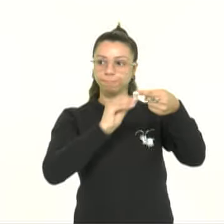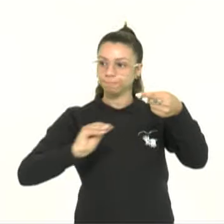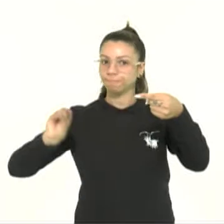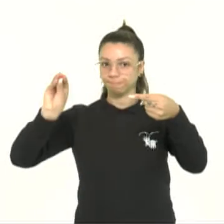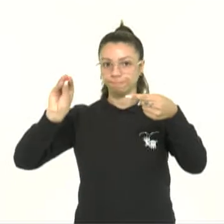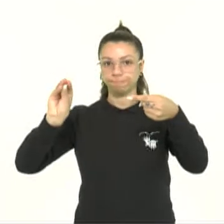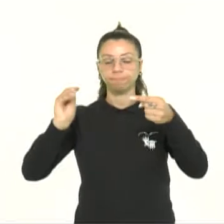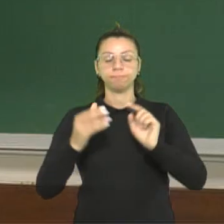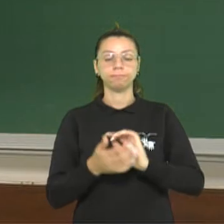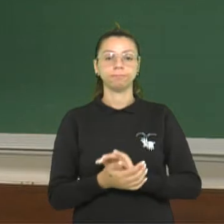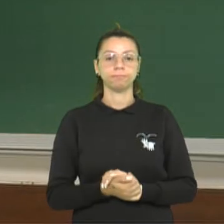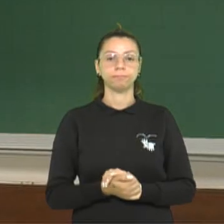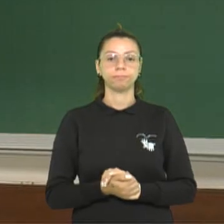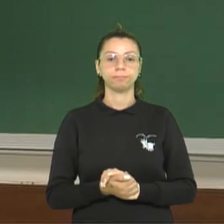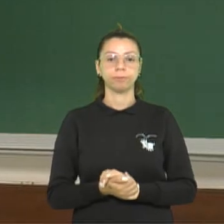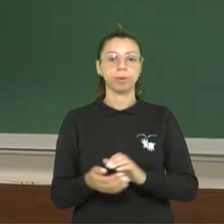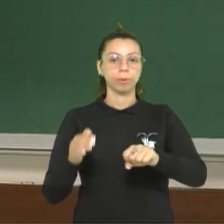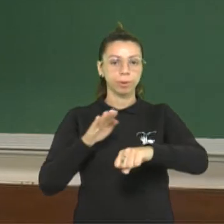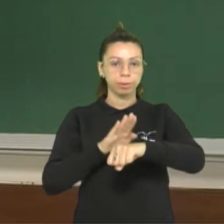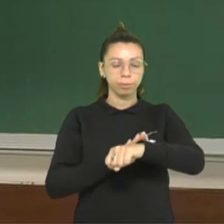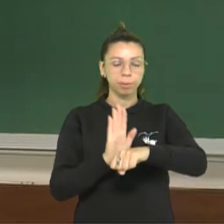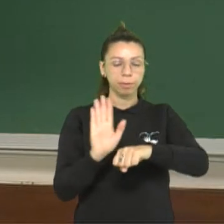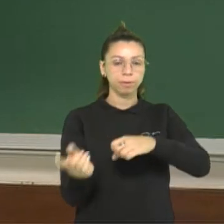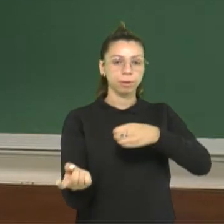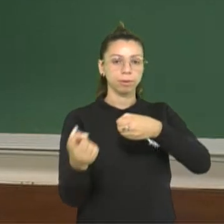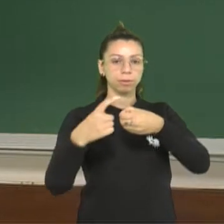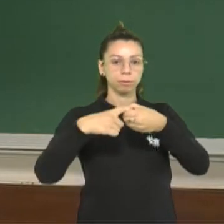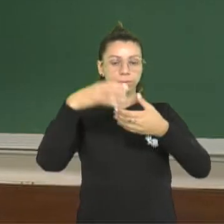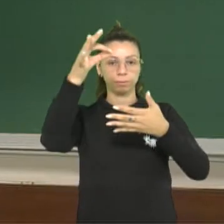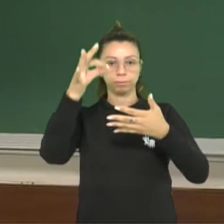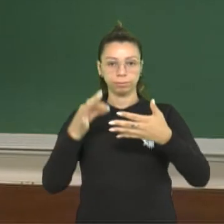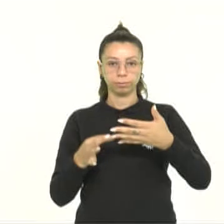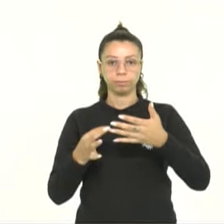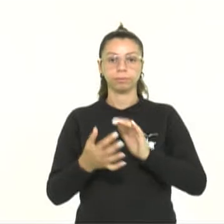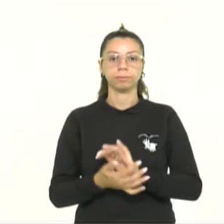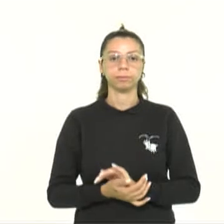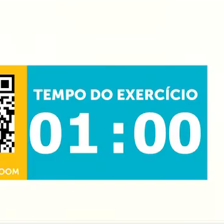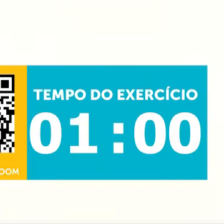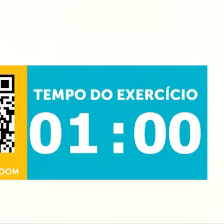diversidad cultural. Um tempinho para você responder e já voltamos para corrigir.